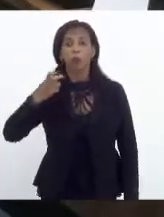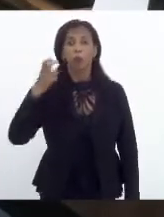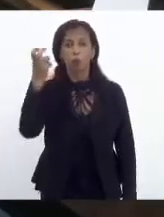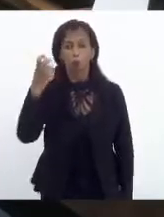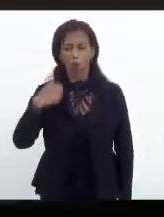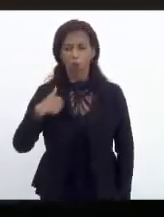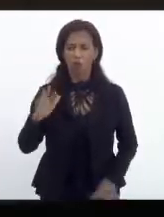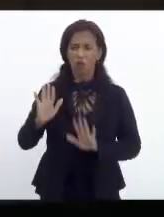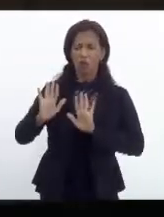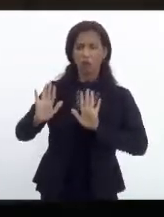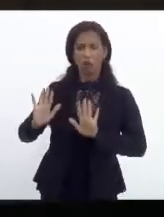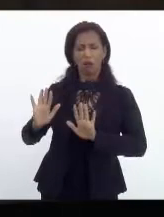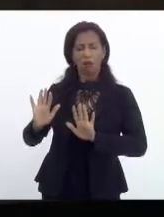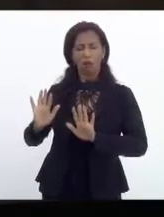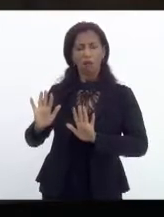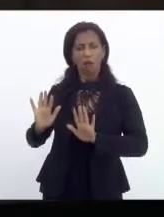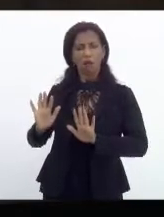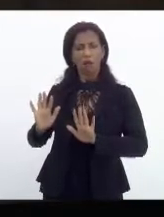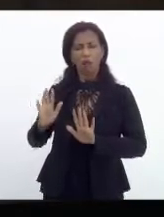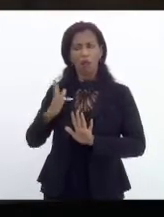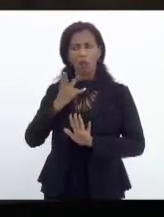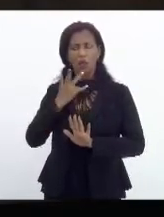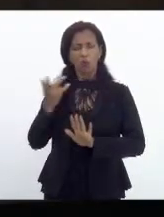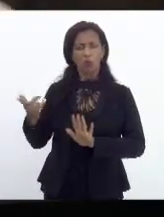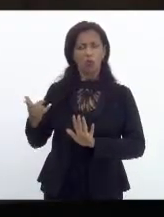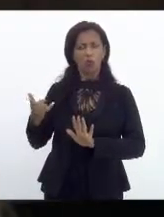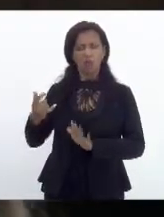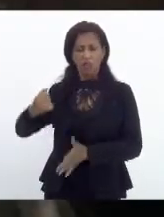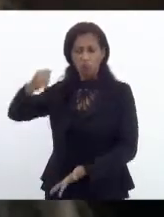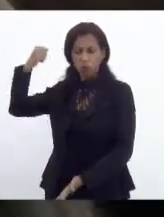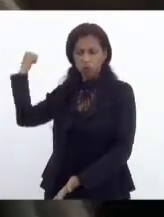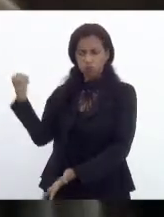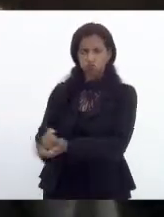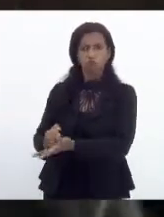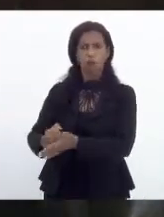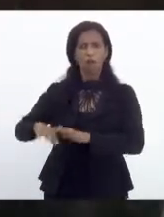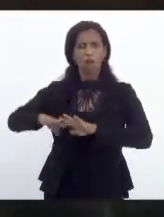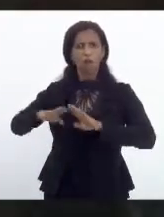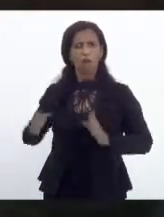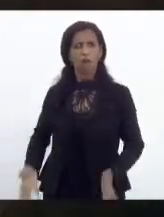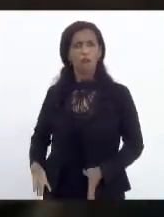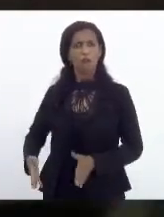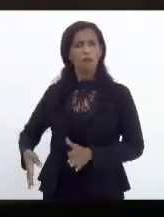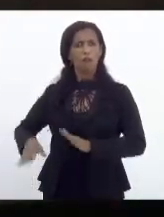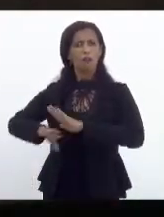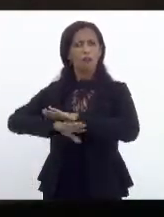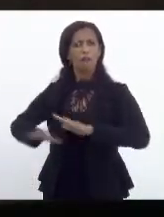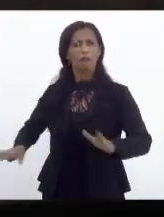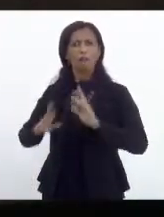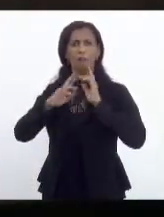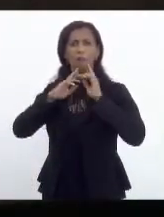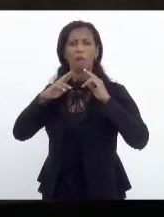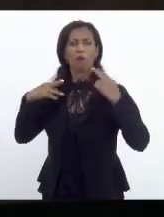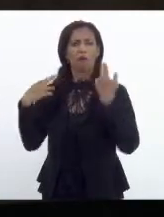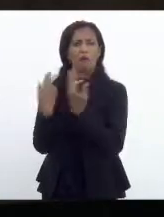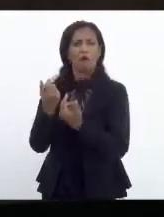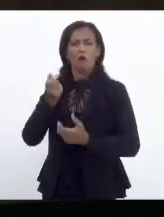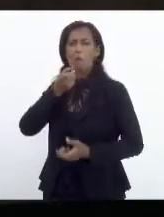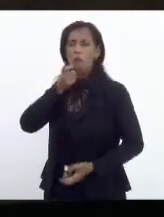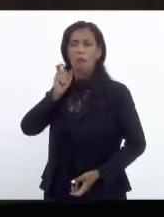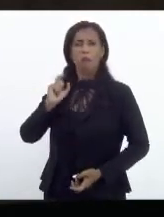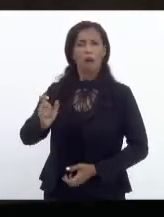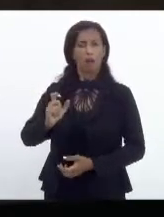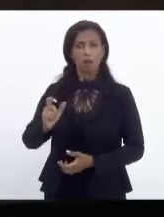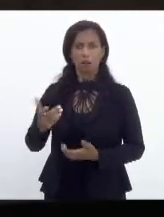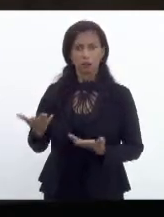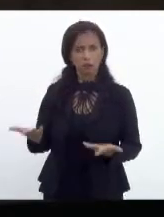disse: alto lá. E quando eu fiz isso, bateram na mesa, levantaram-se, encerraram a reunião como uma palavra de ordem. Isso